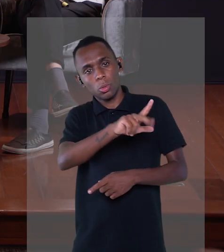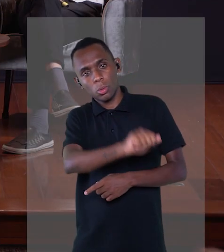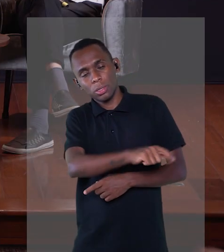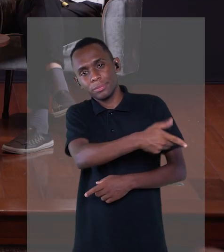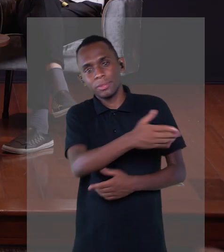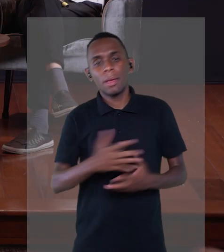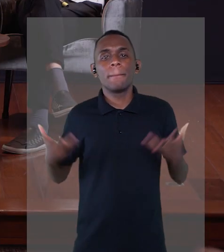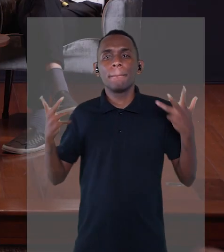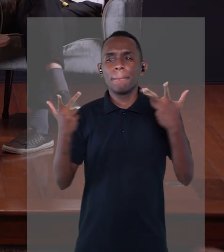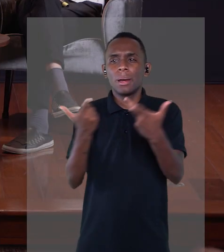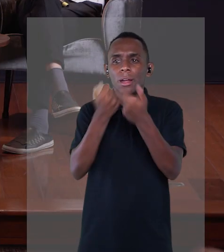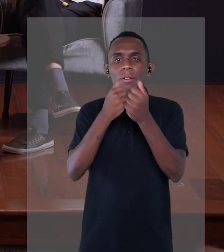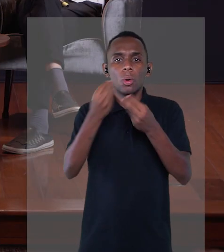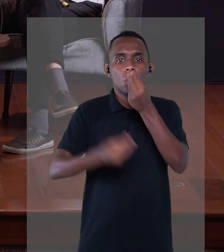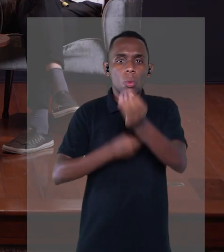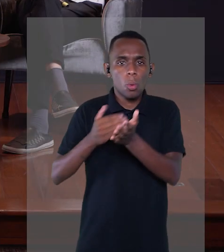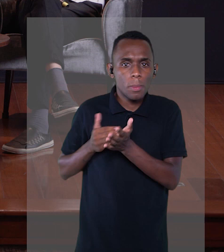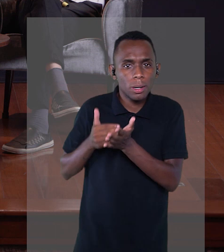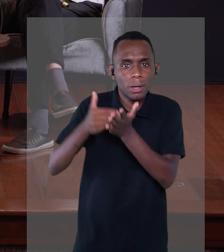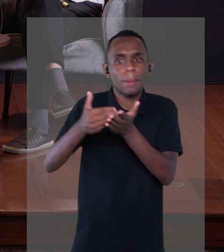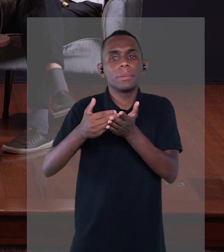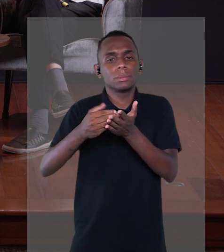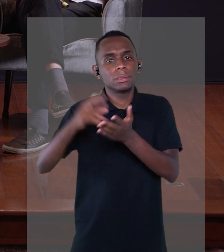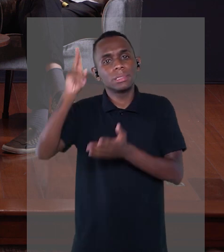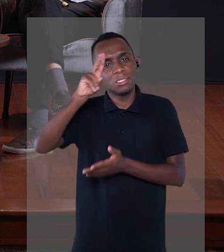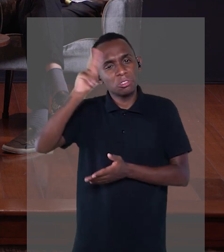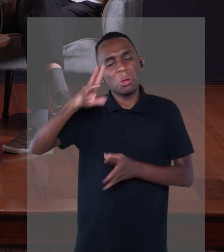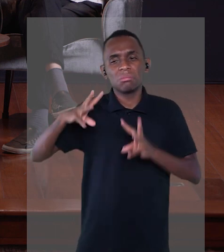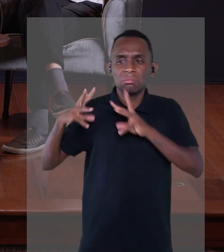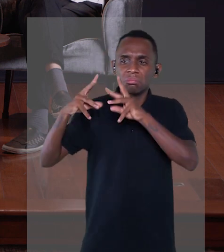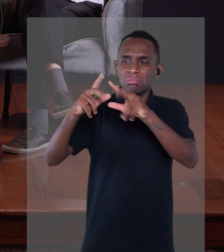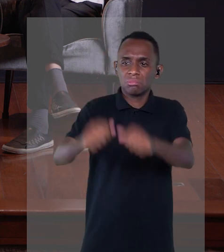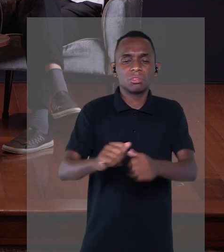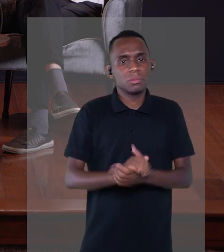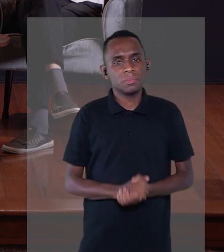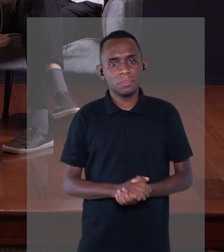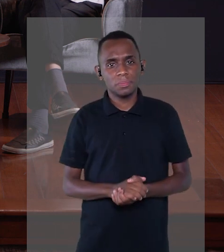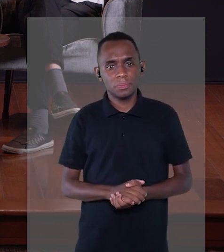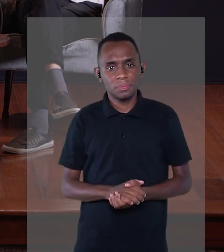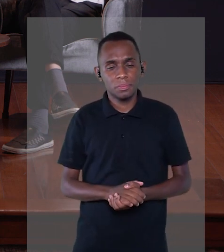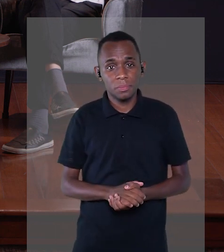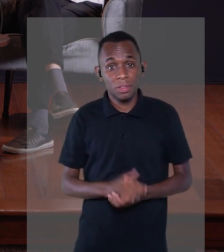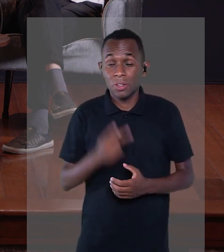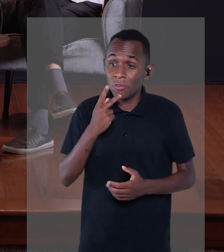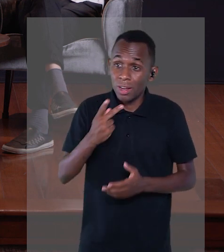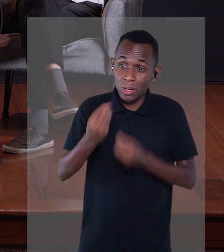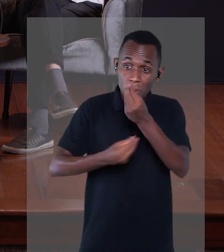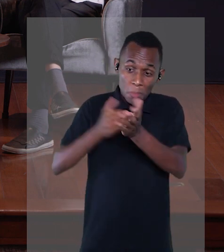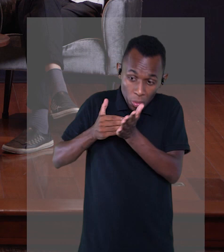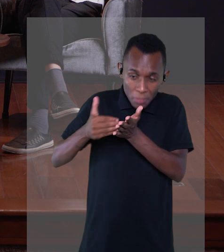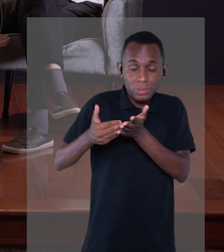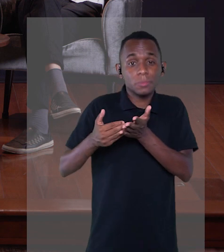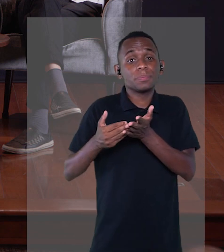e é maravilhoso o ponto de partida, né, da história toda, que você não mencionou aí. Sim, eu não mencionei o ponto de partida. O ponto de